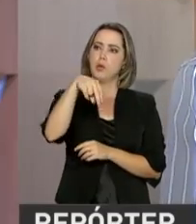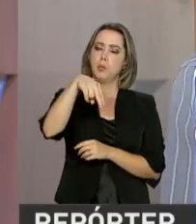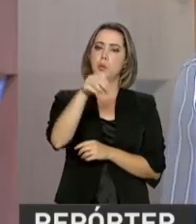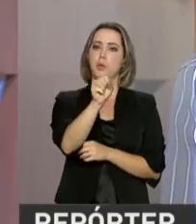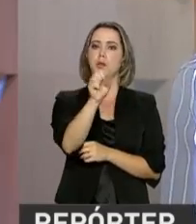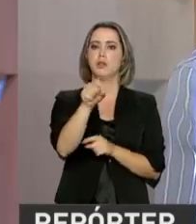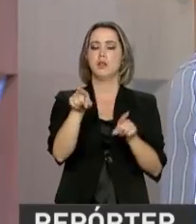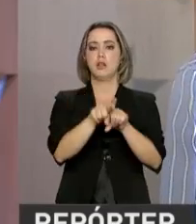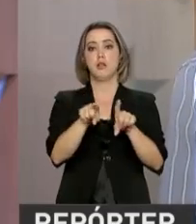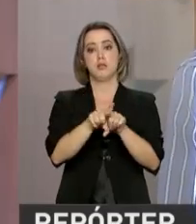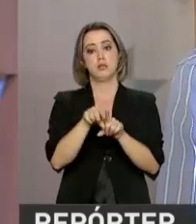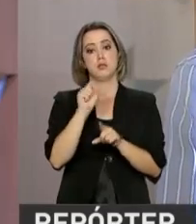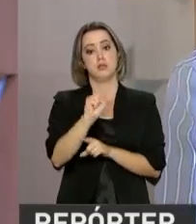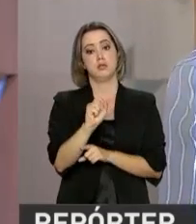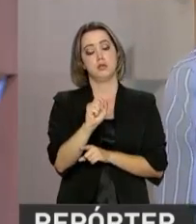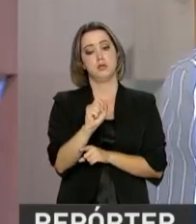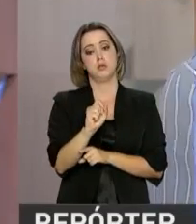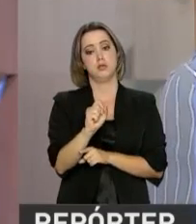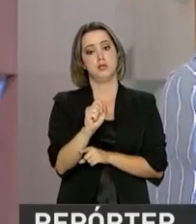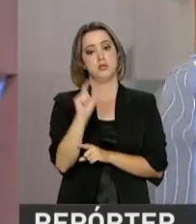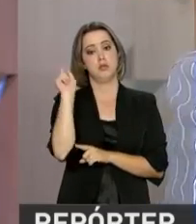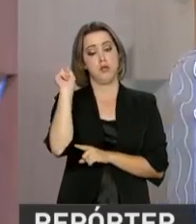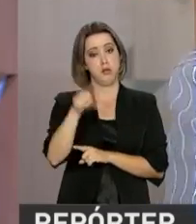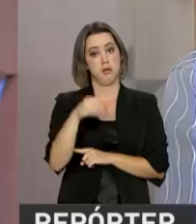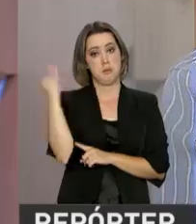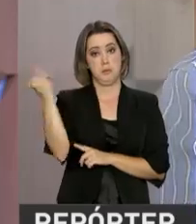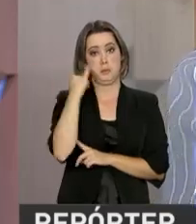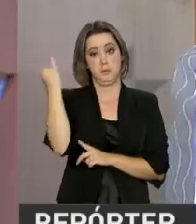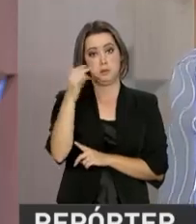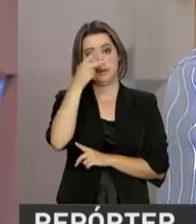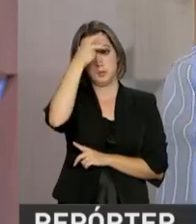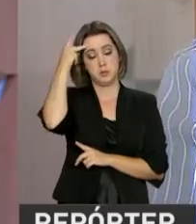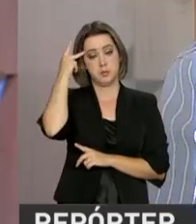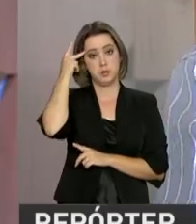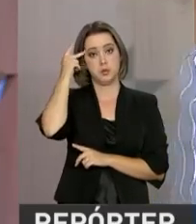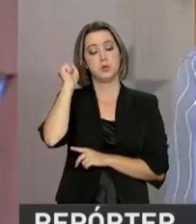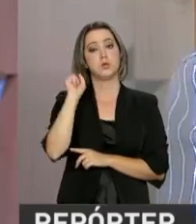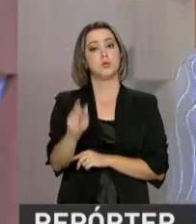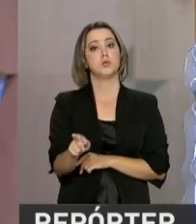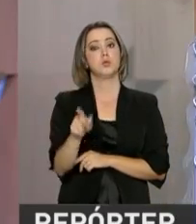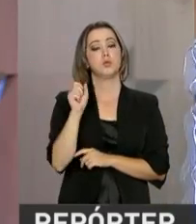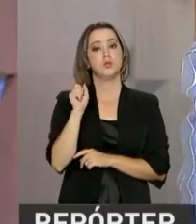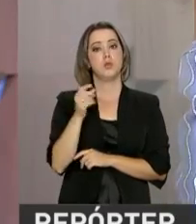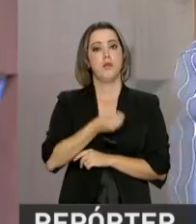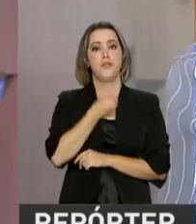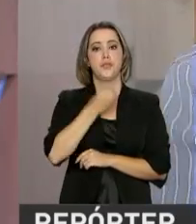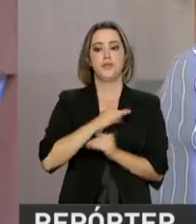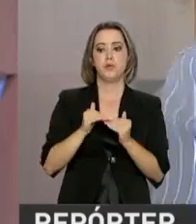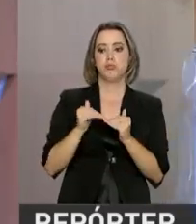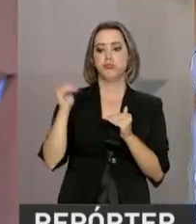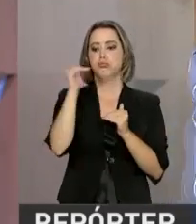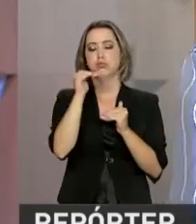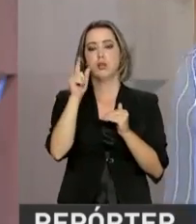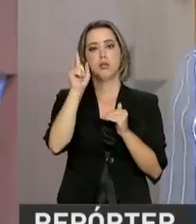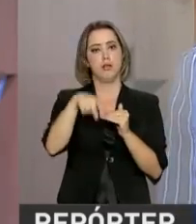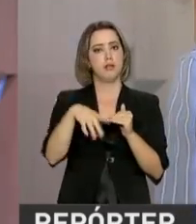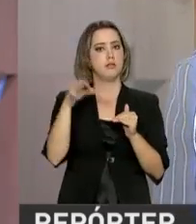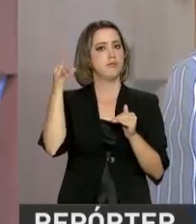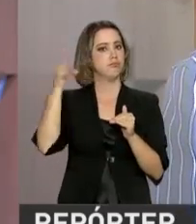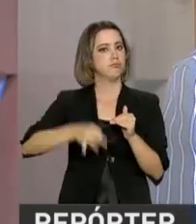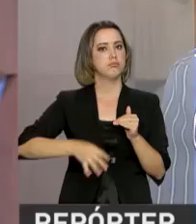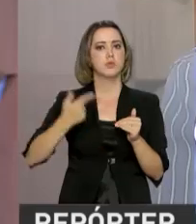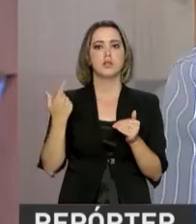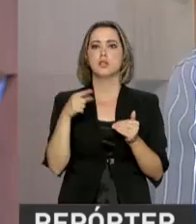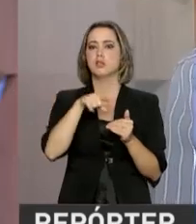para a Seguridade Social. Então é importante, se as pessoas se aposentam, melhor, se as pessoas vivem mais, é óbvio